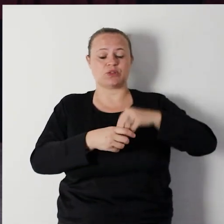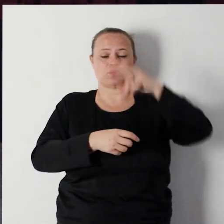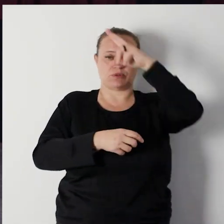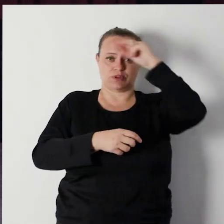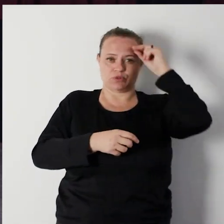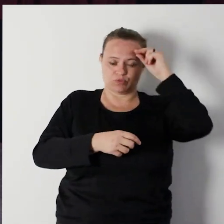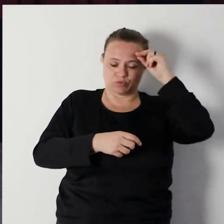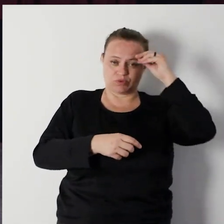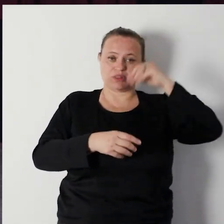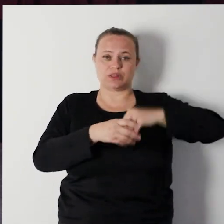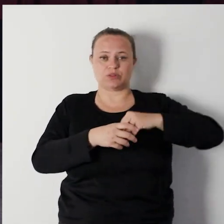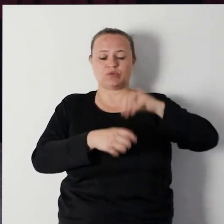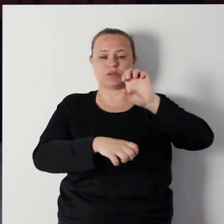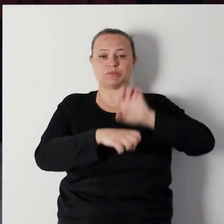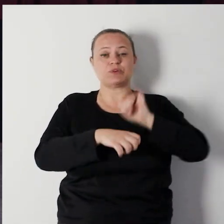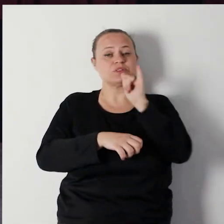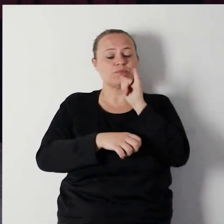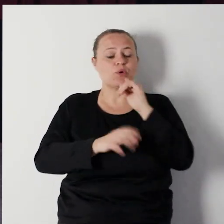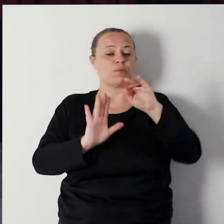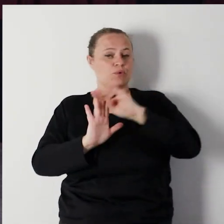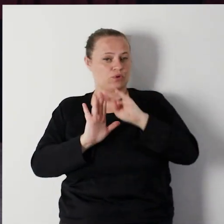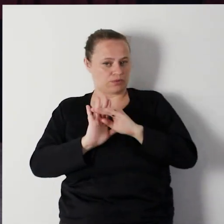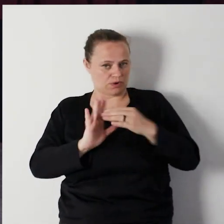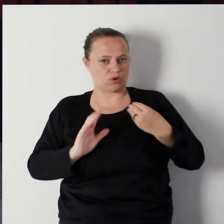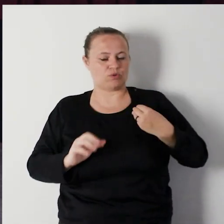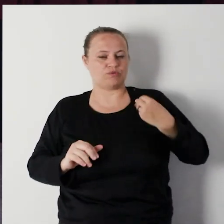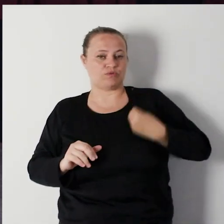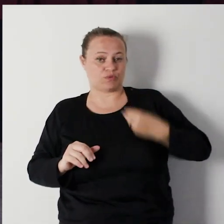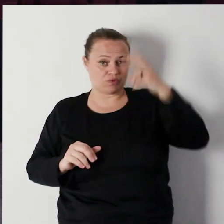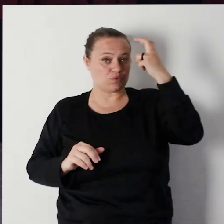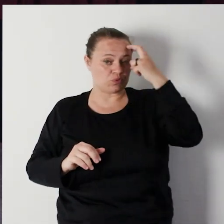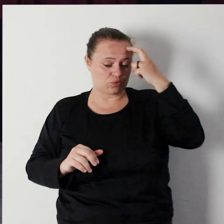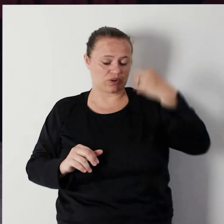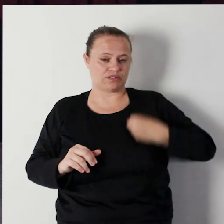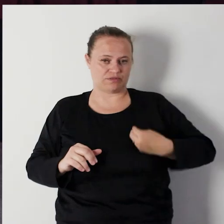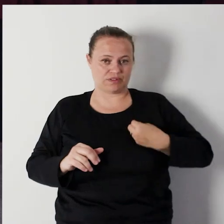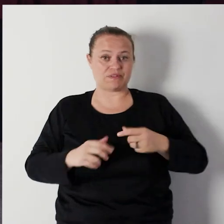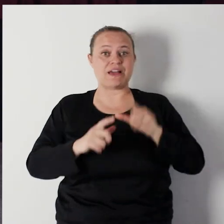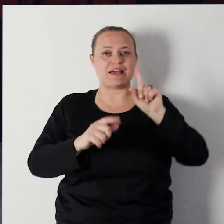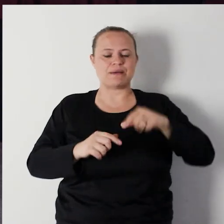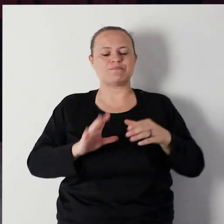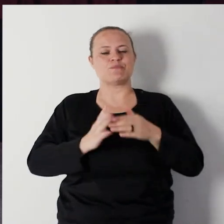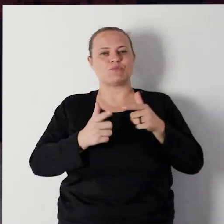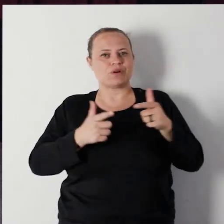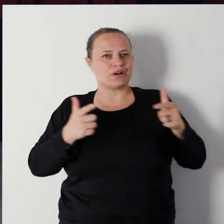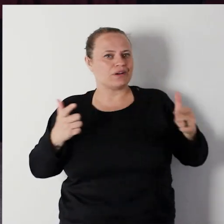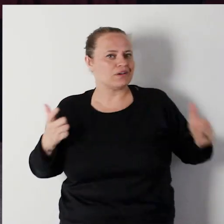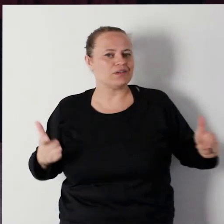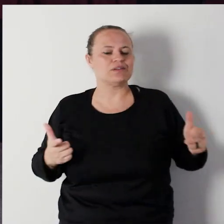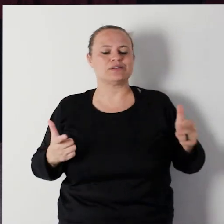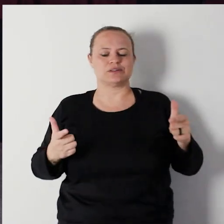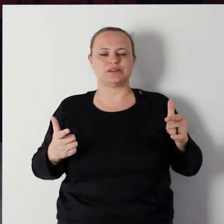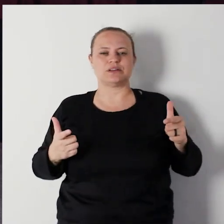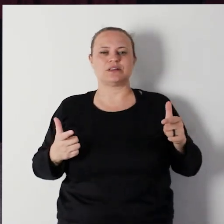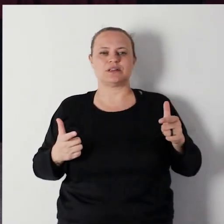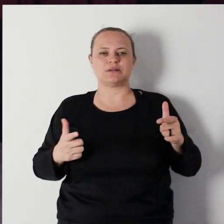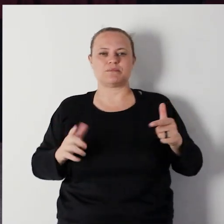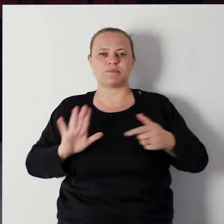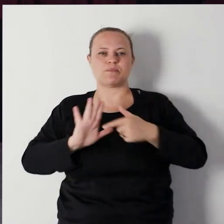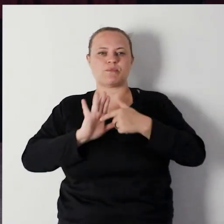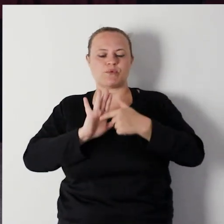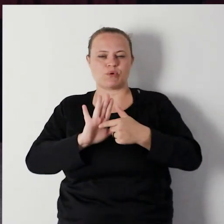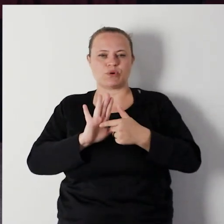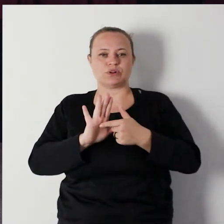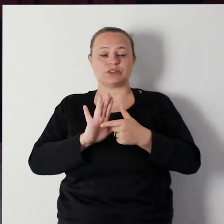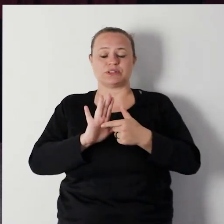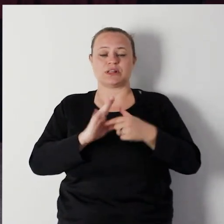pontuais, né, nos municípios, nos estados. Como esse programa, o Cultura Viva, que foi um grande